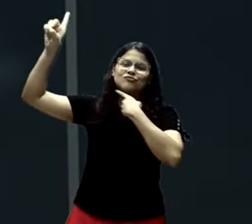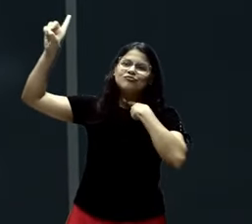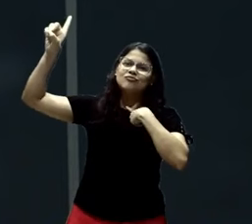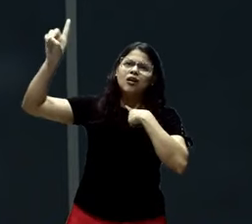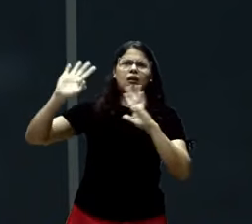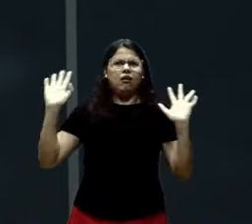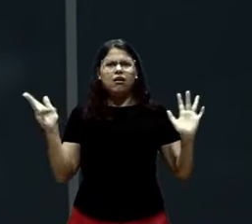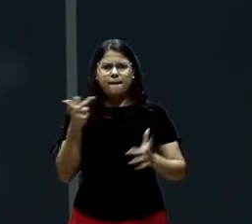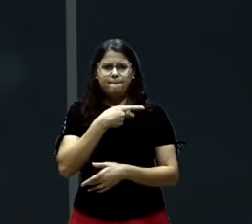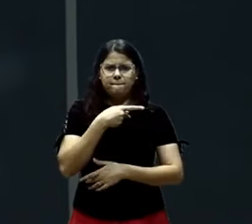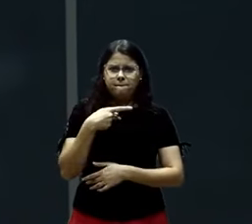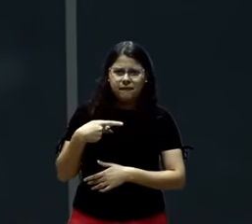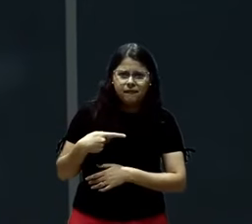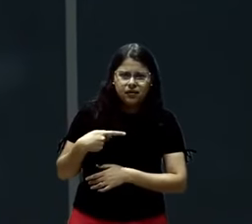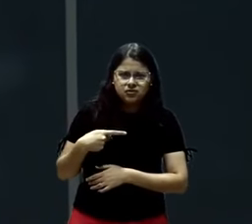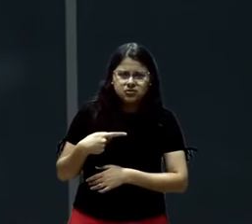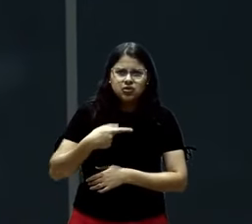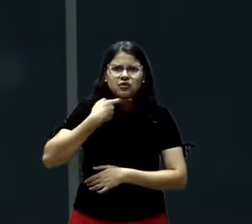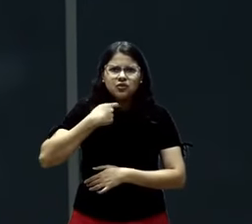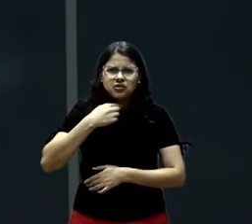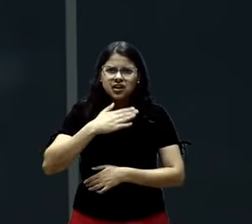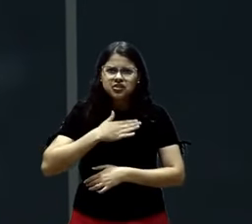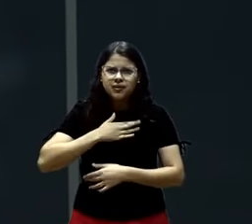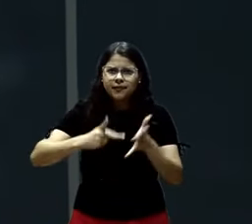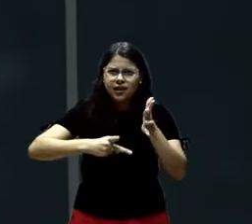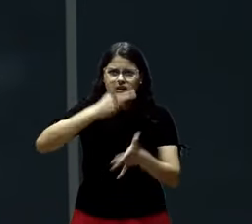Pastor, o senhor está dizendo que a minha vontade é segundo plano? Estou.